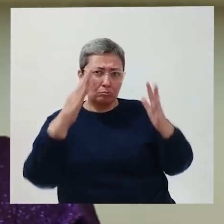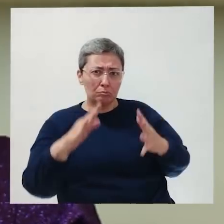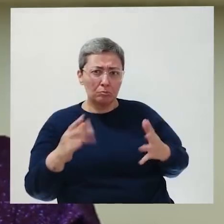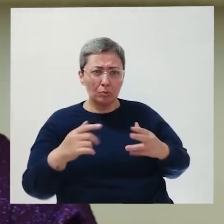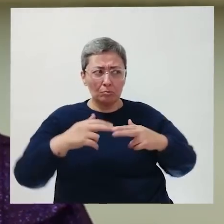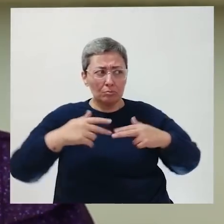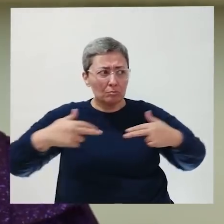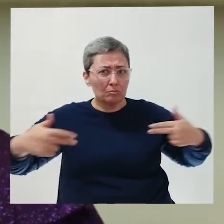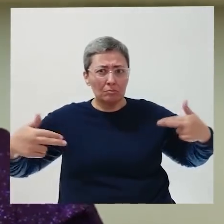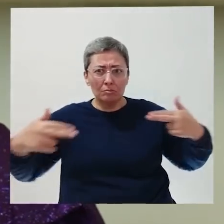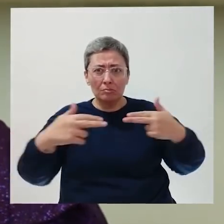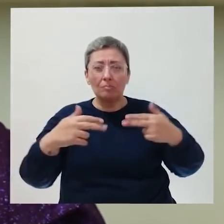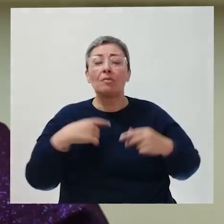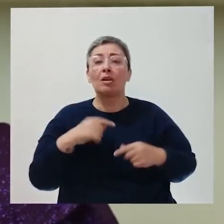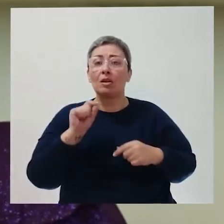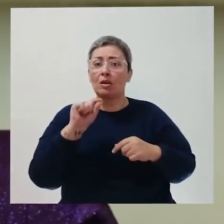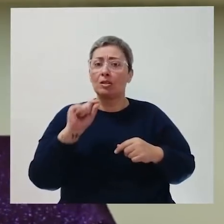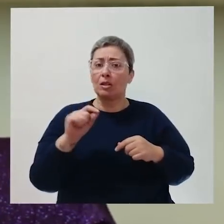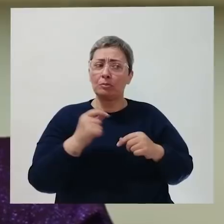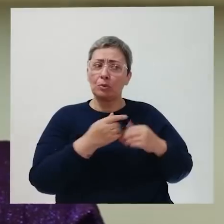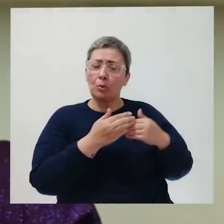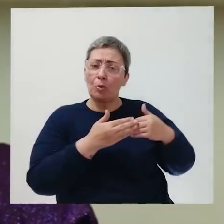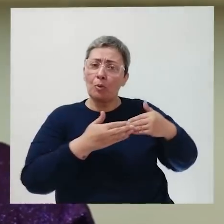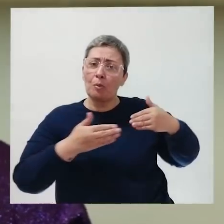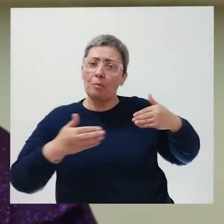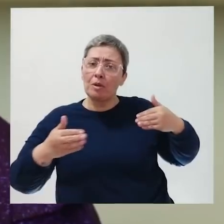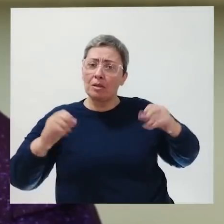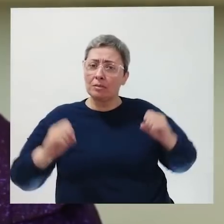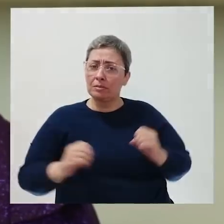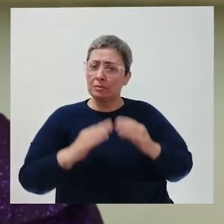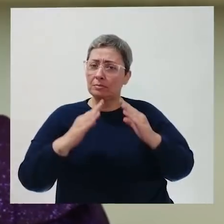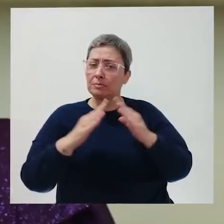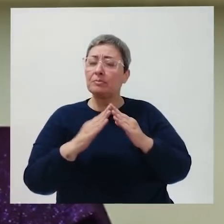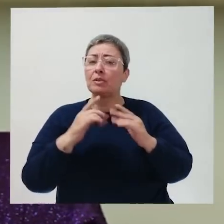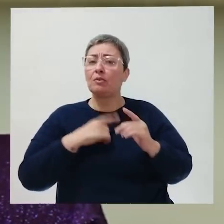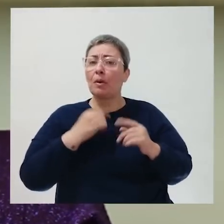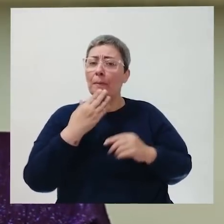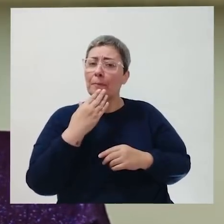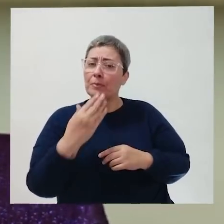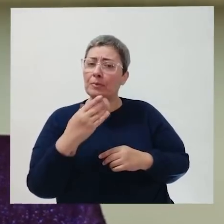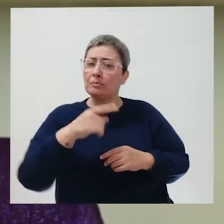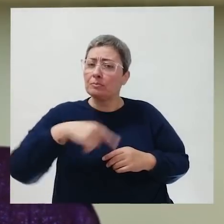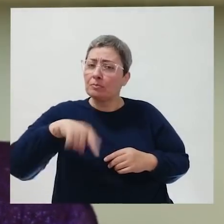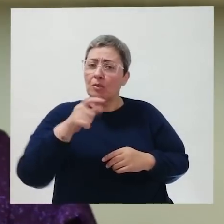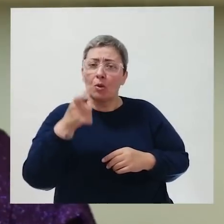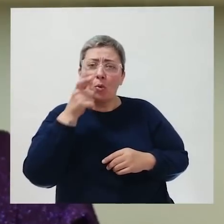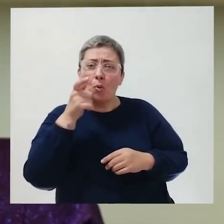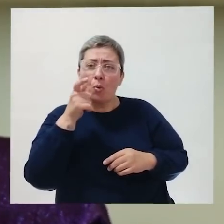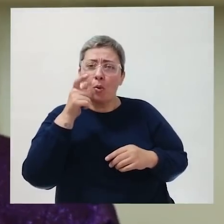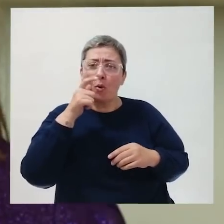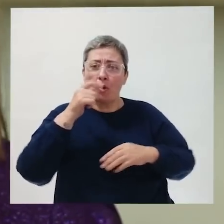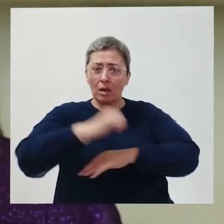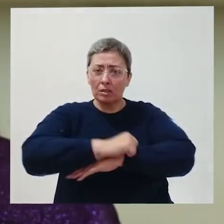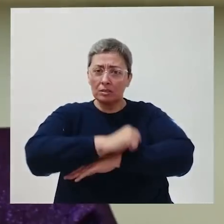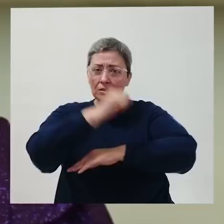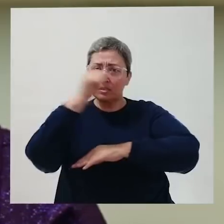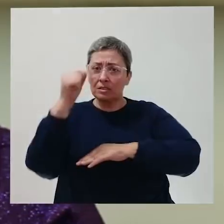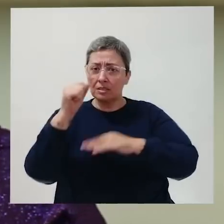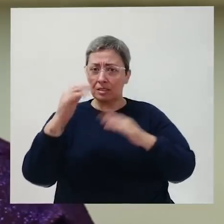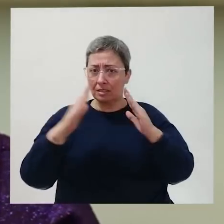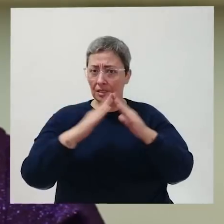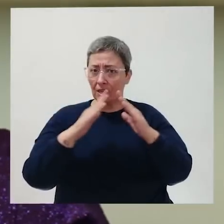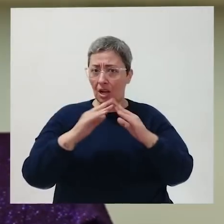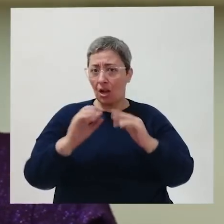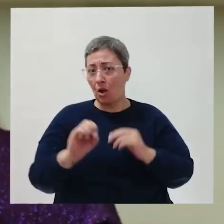sua volta? Nos primeiros episódios do nosso programa, foi pedido para que você olhasse pela janela da sua casa